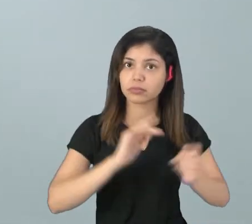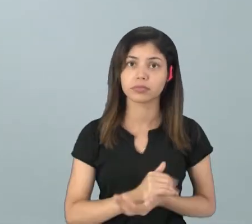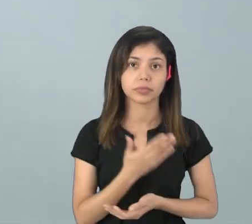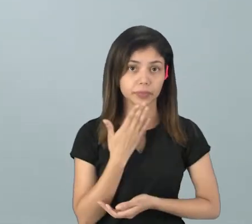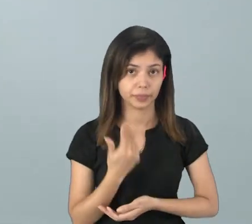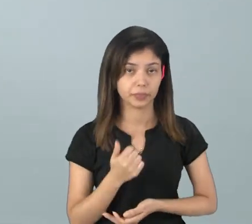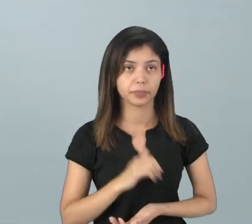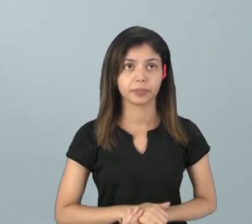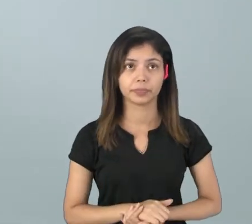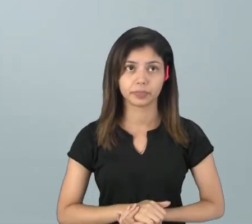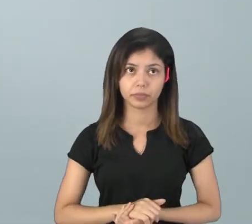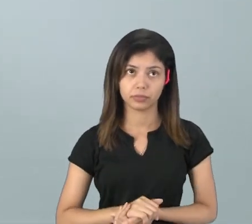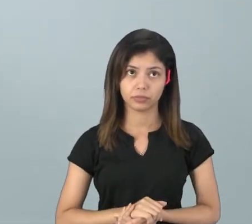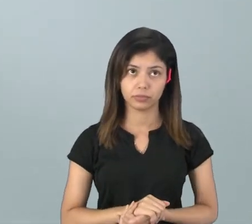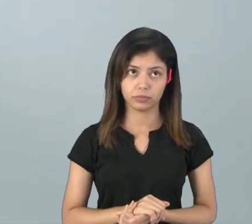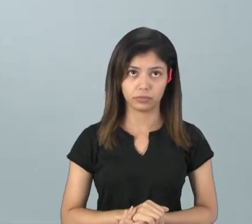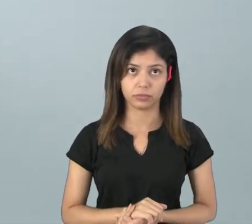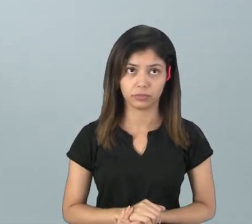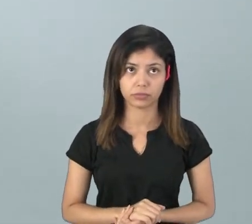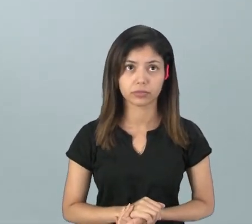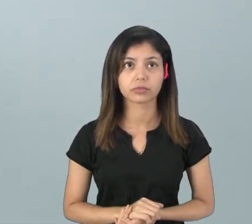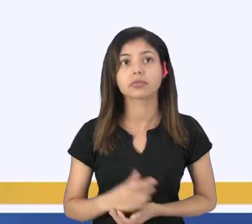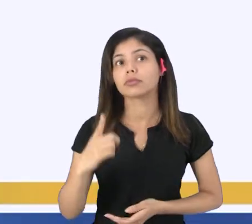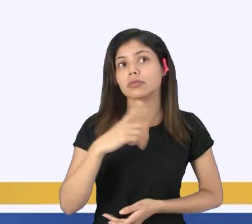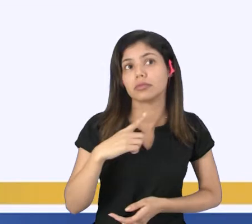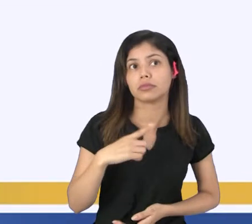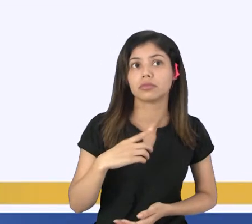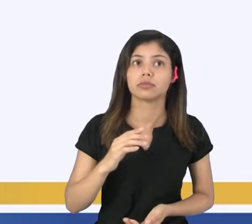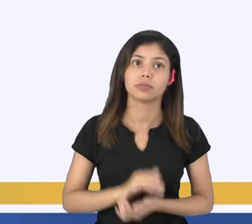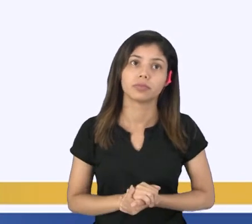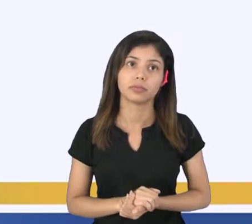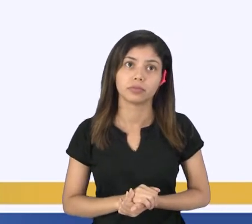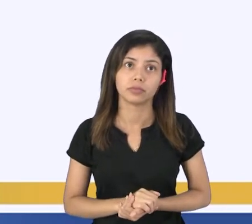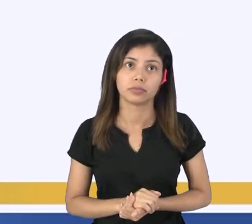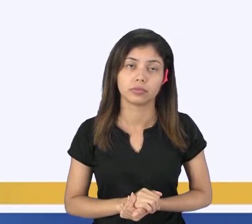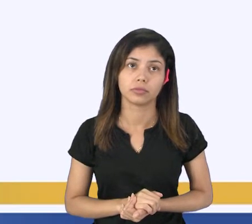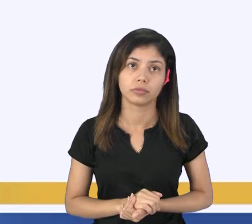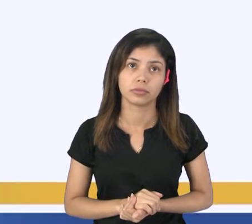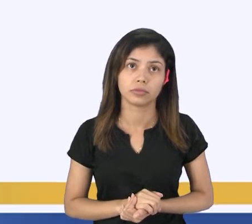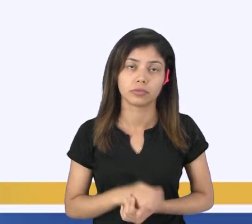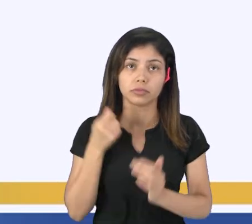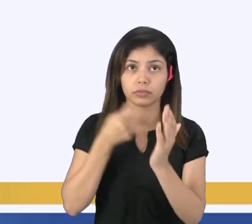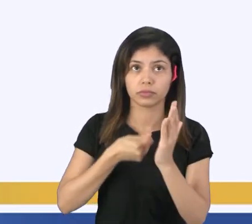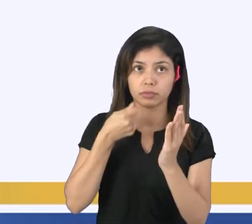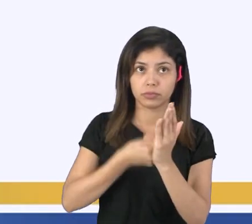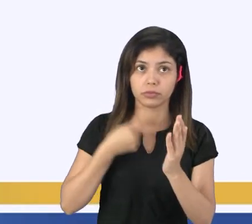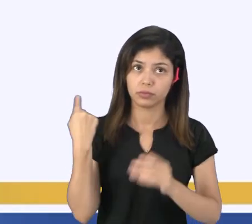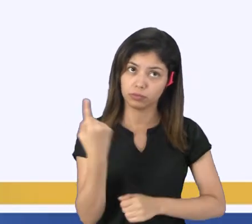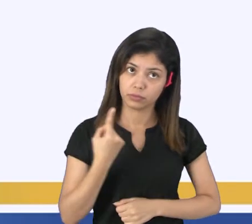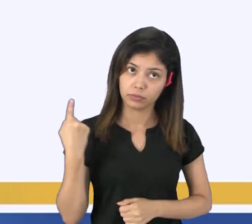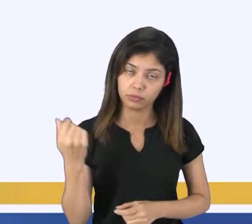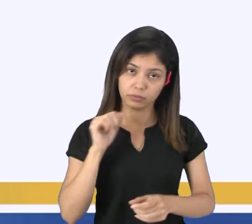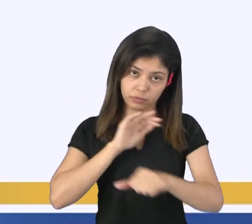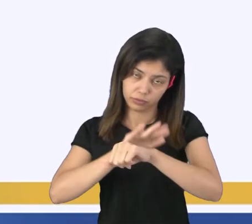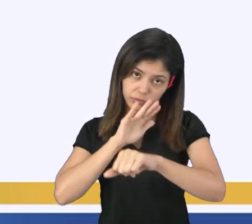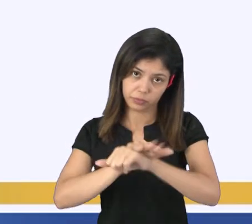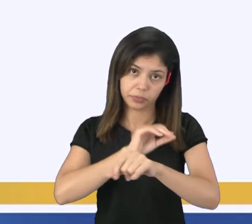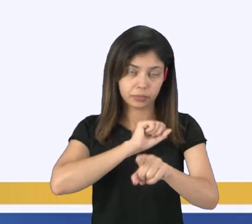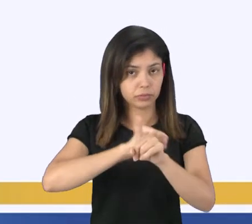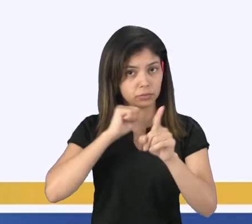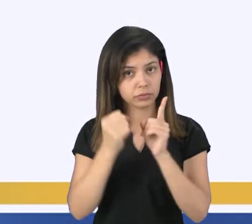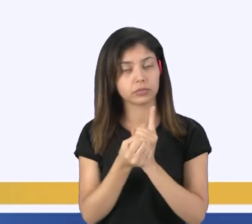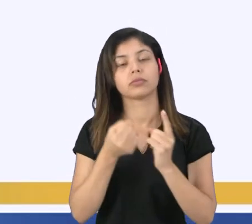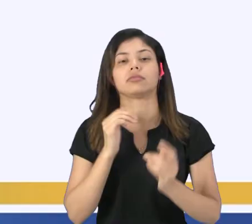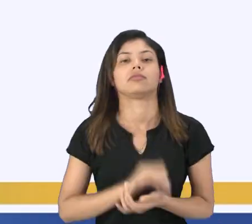muito legal, tá bom? Estabelecer entre si, né, o reforço único de